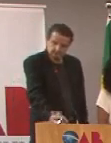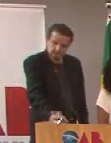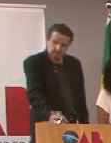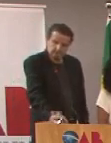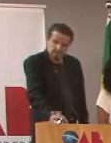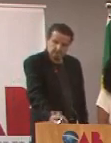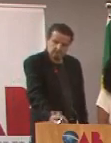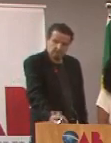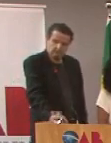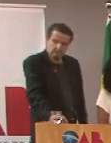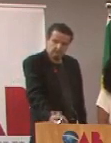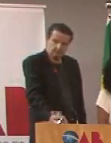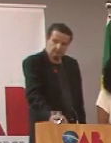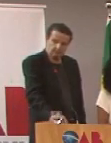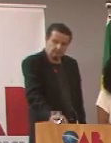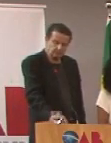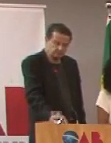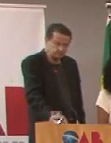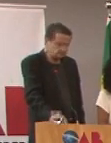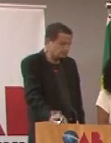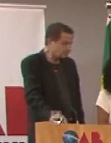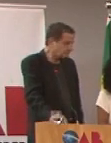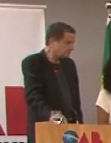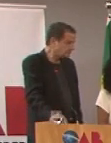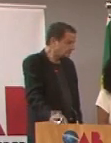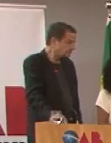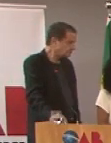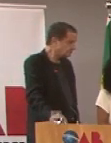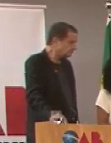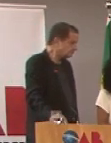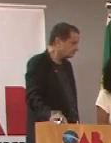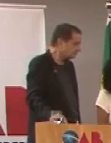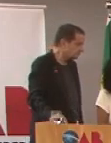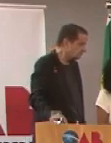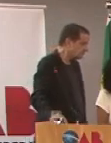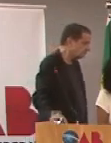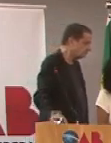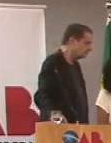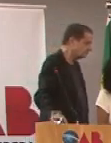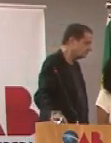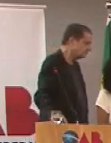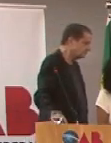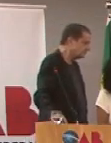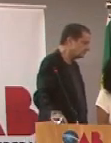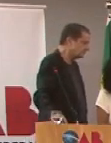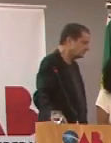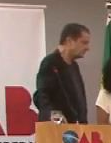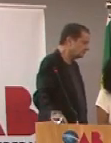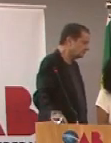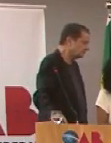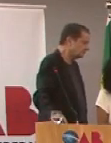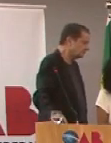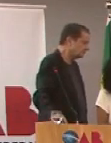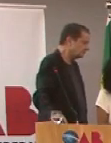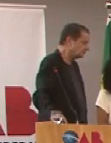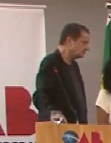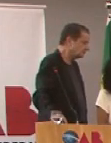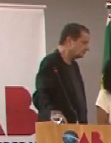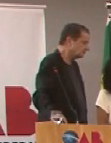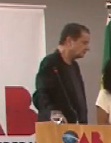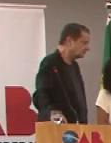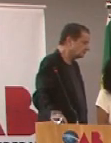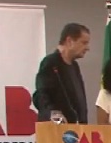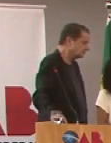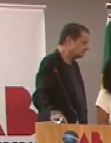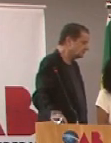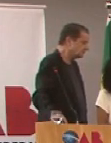falada, do controle das universidades, mediante orçamento, mas também retirando toda a possibilidade de autonomia, o